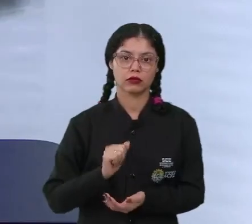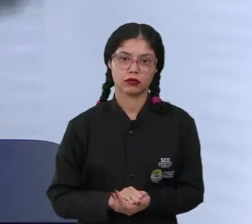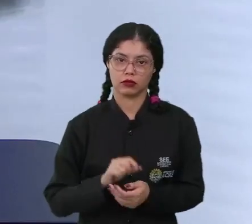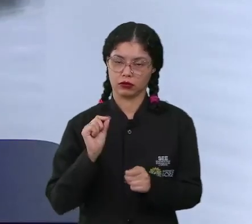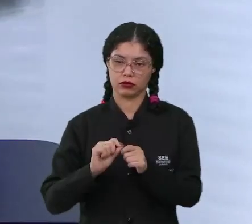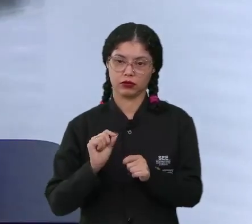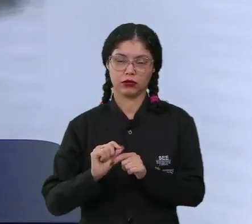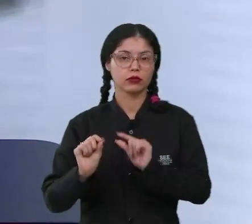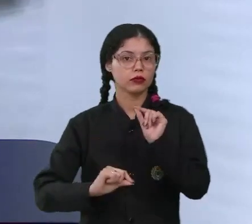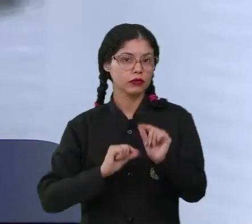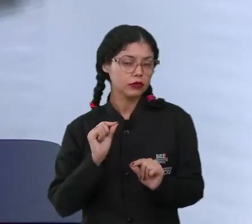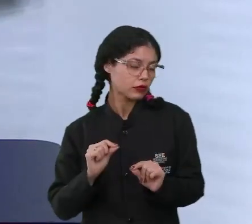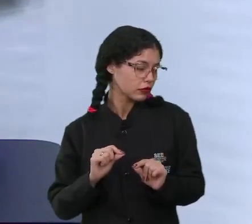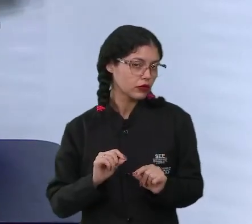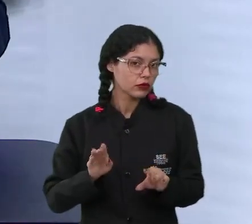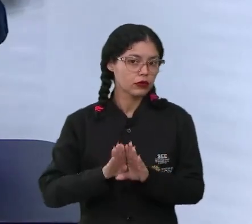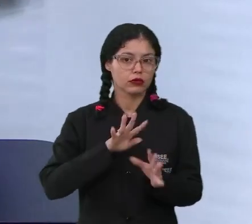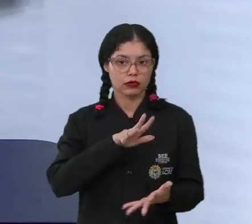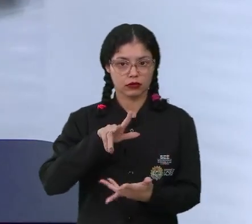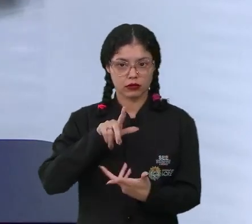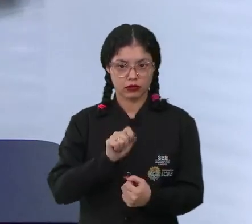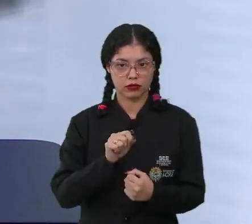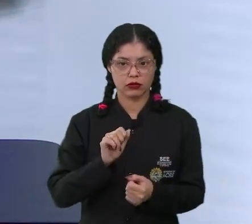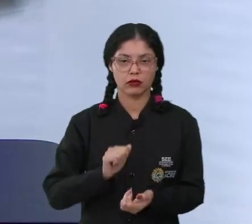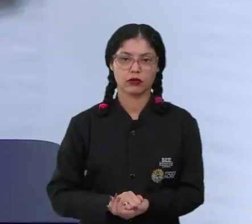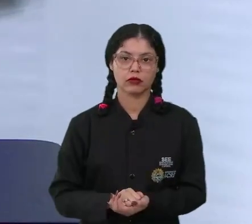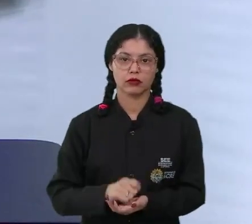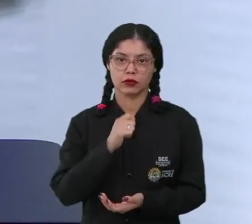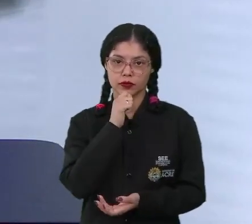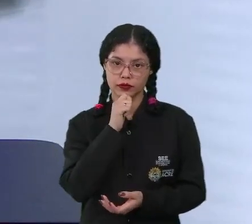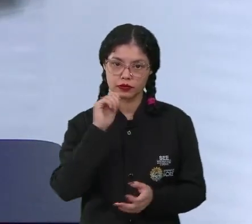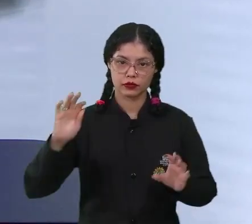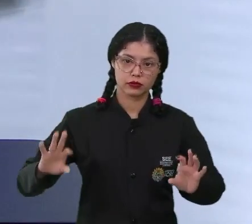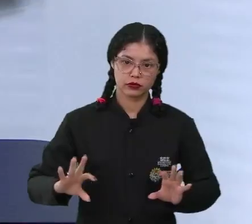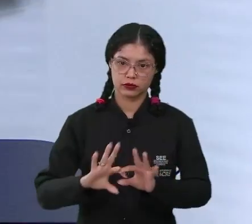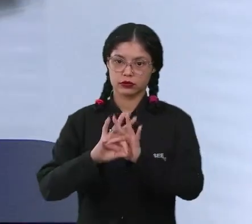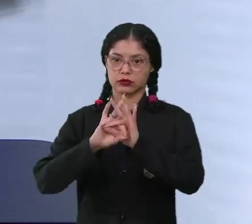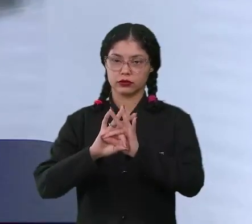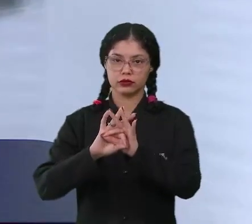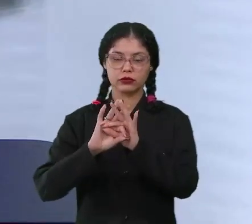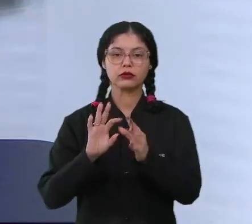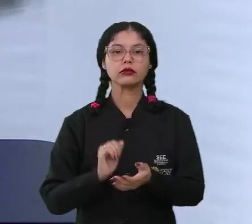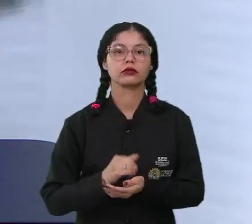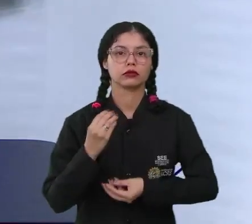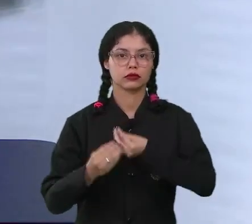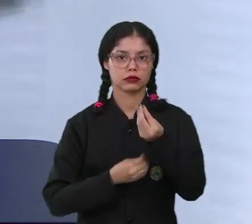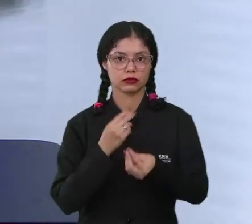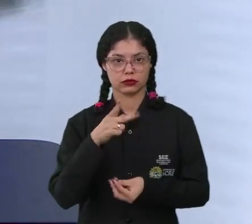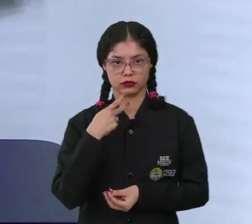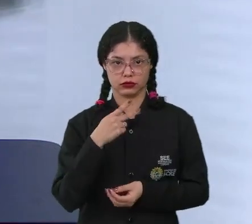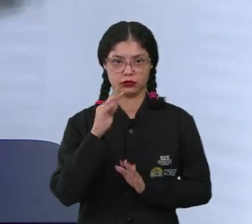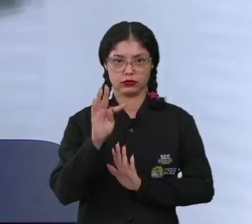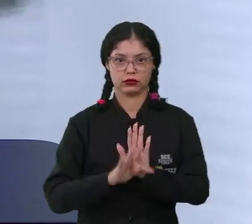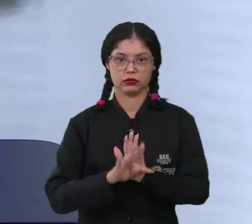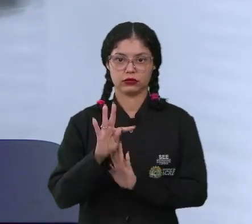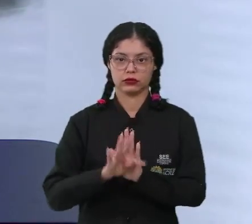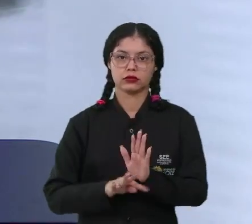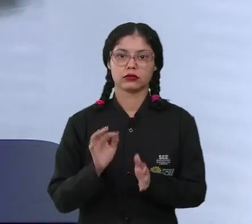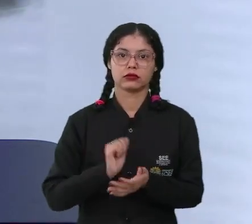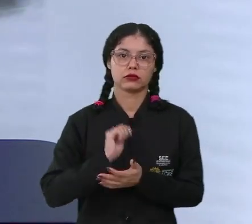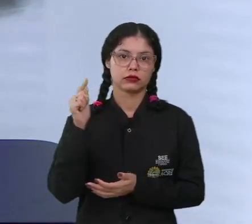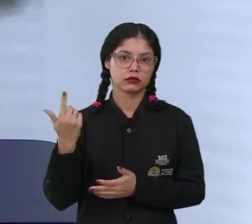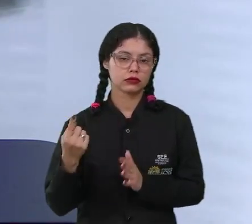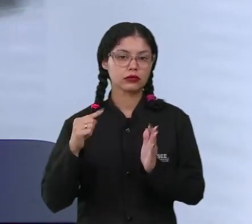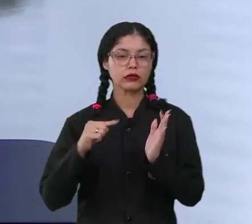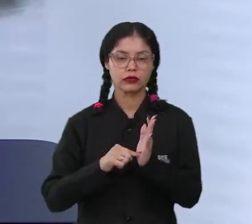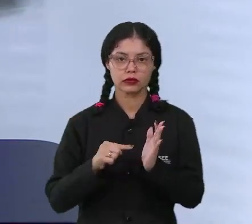com que o mundo fique mais interconectado, conforme a fala aqui do texto. Outro